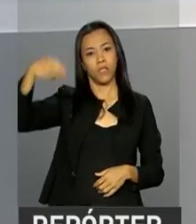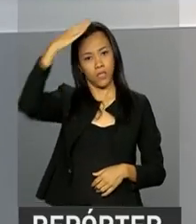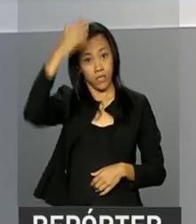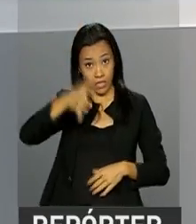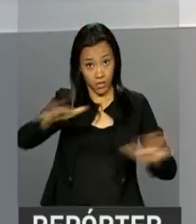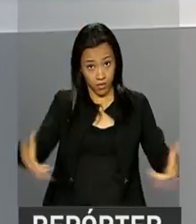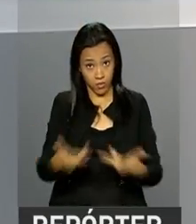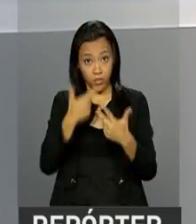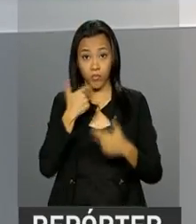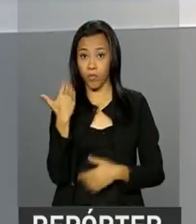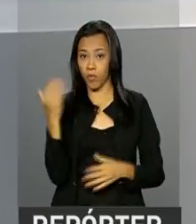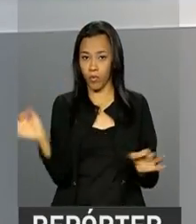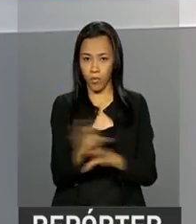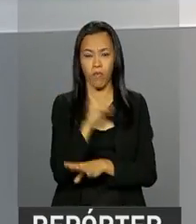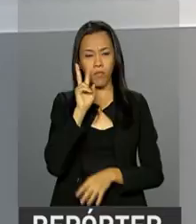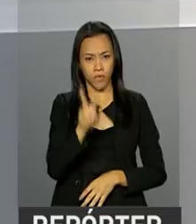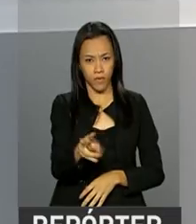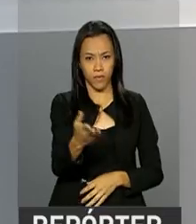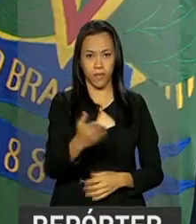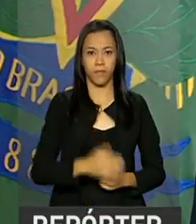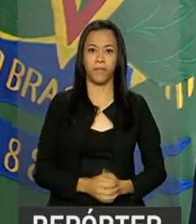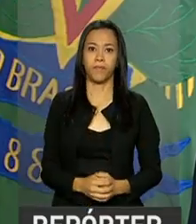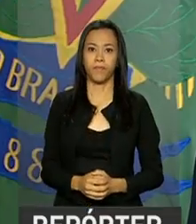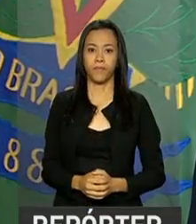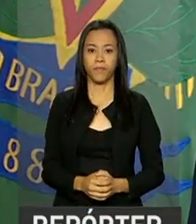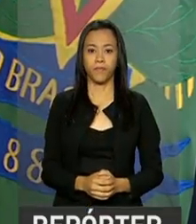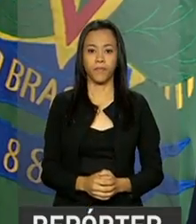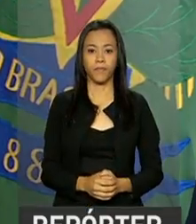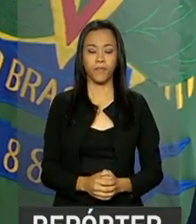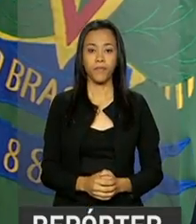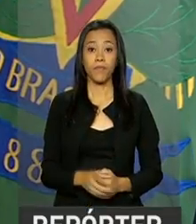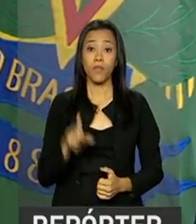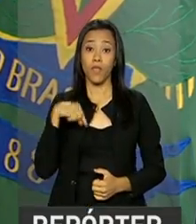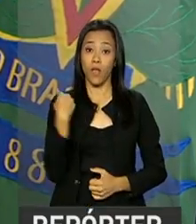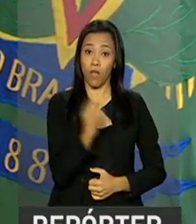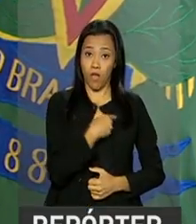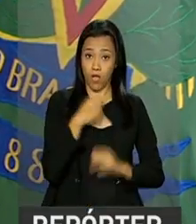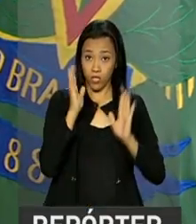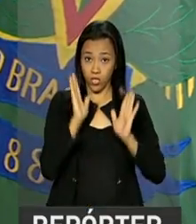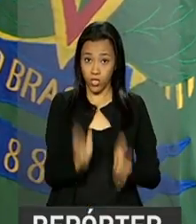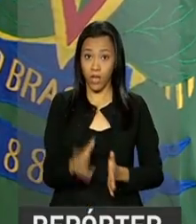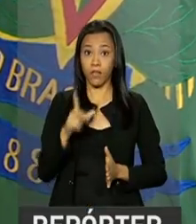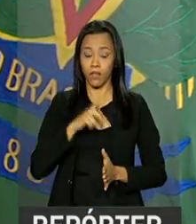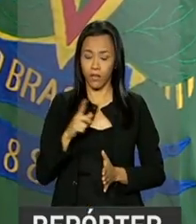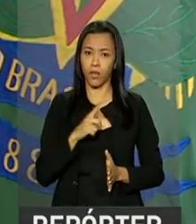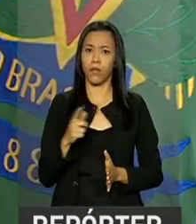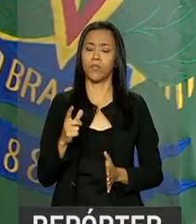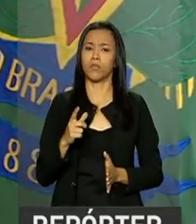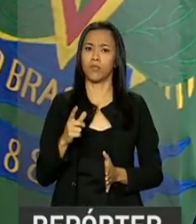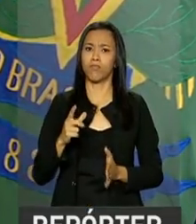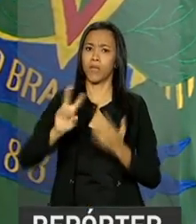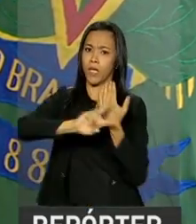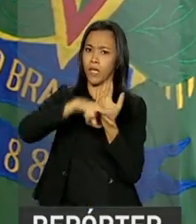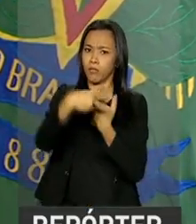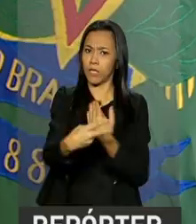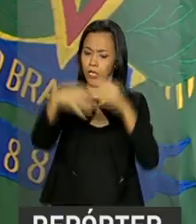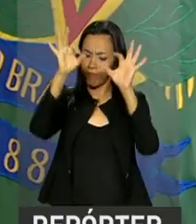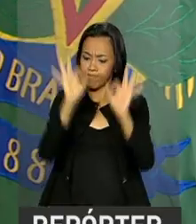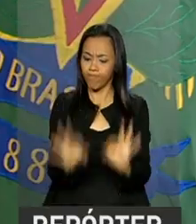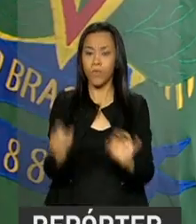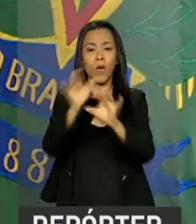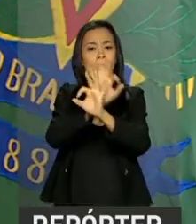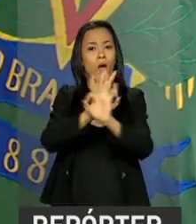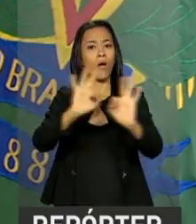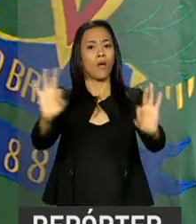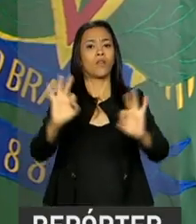cerimônia que acabou agora poucos vamos ouvi lo nós já temos resultados concretos ótimos motivos